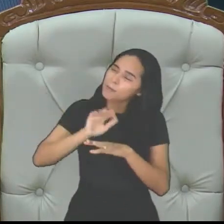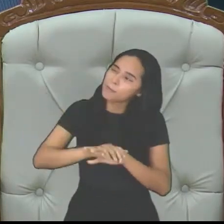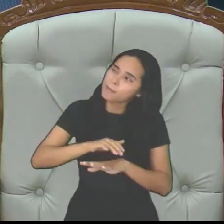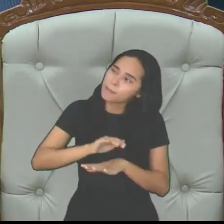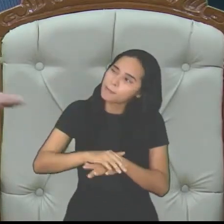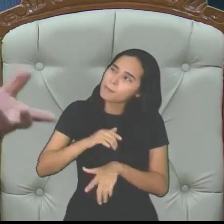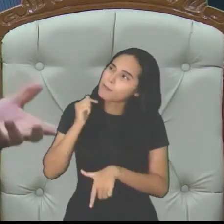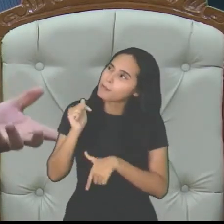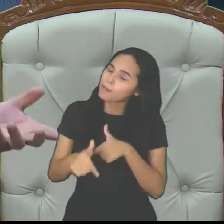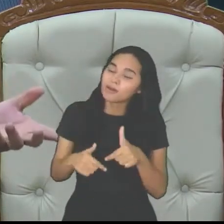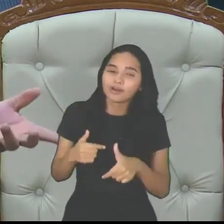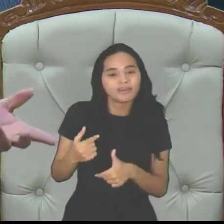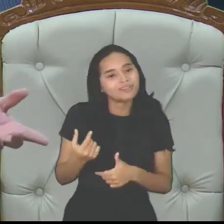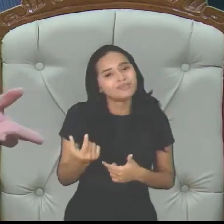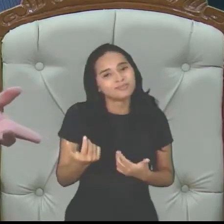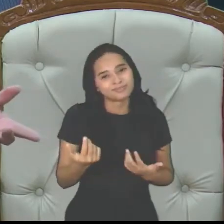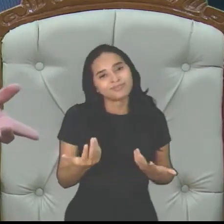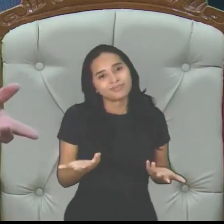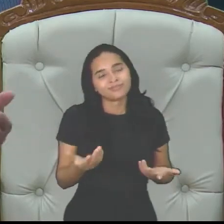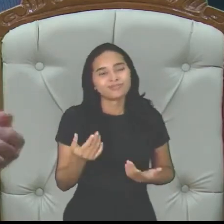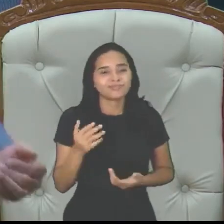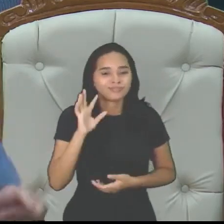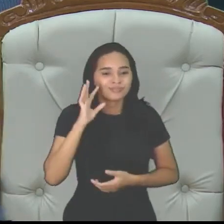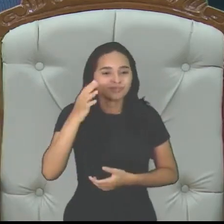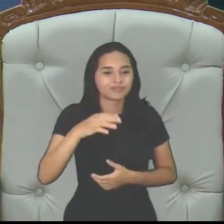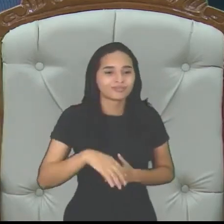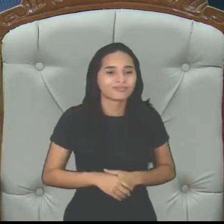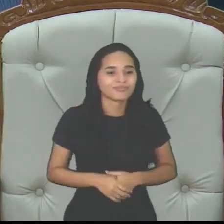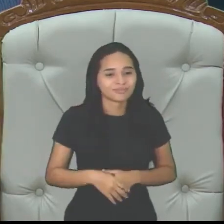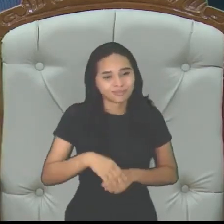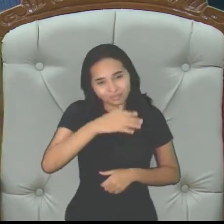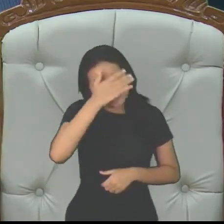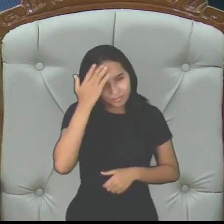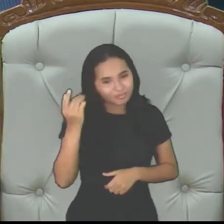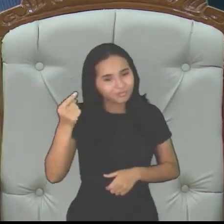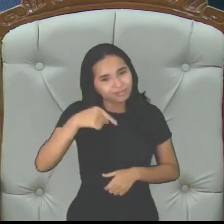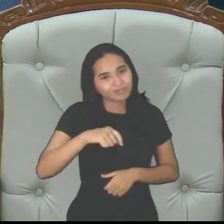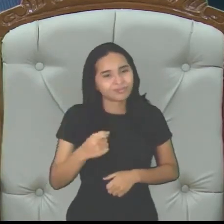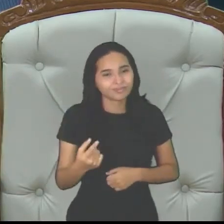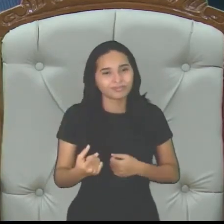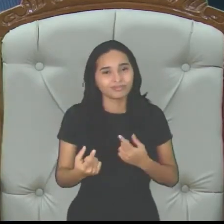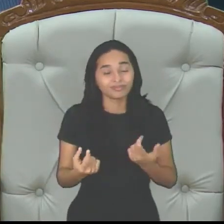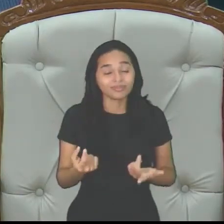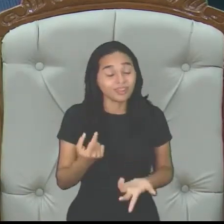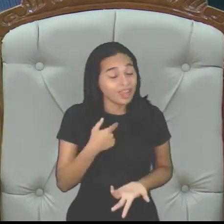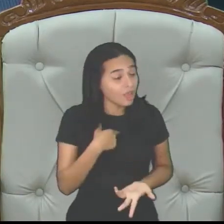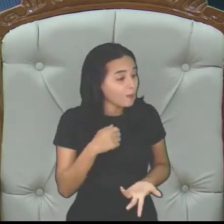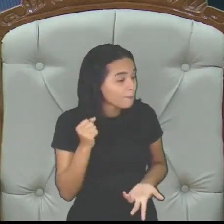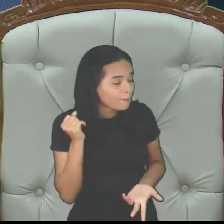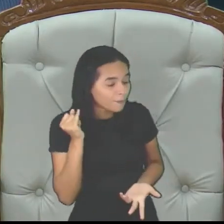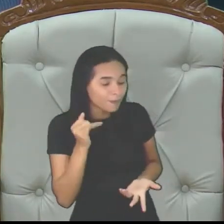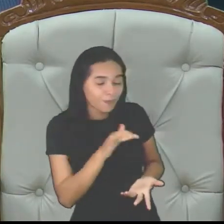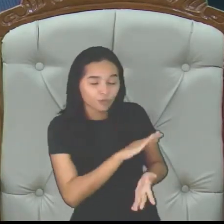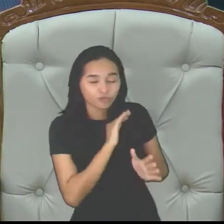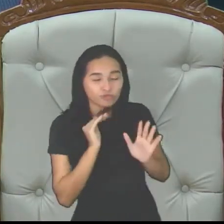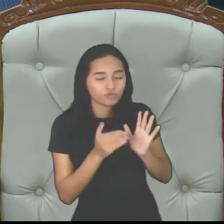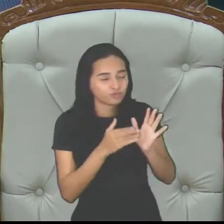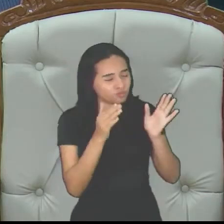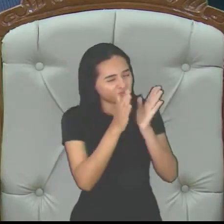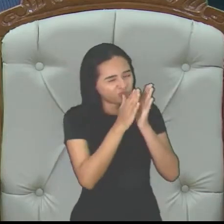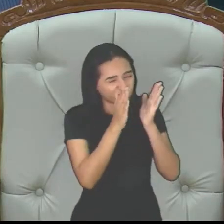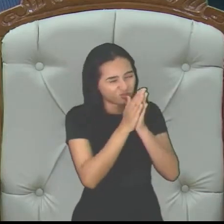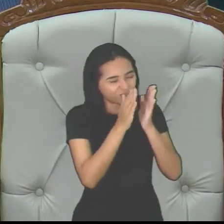pago o preço. Geralmente é isso, irmãos. As pessoas vão pregar às vezes: eu passei a madrugada toda orando a